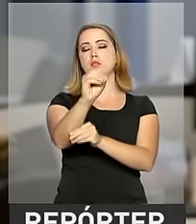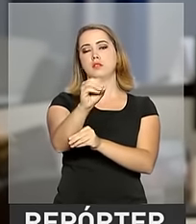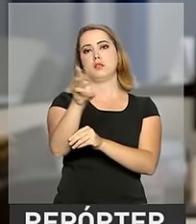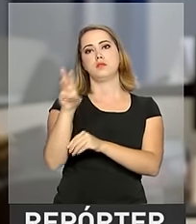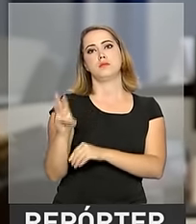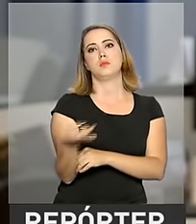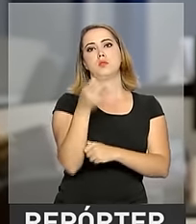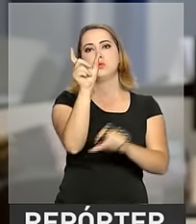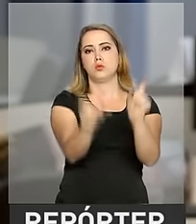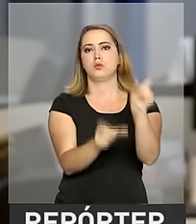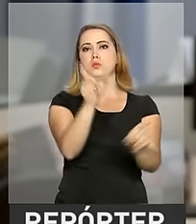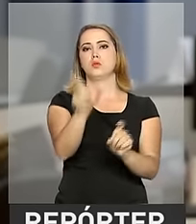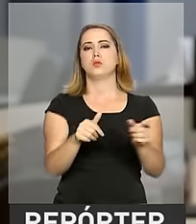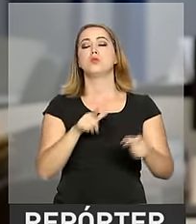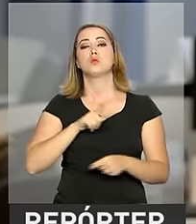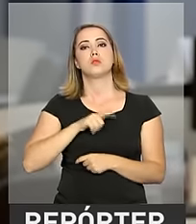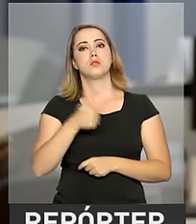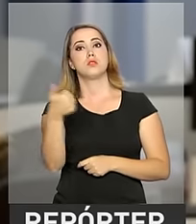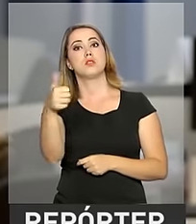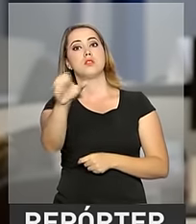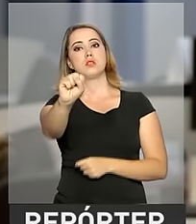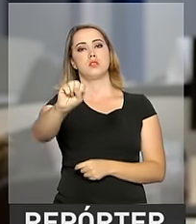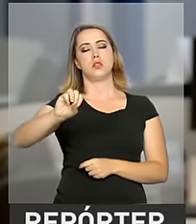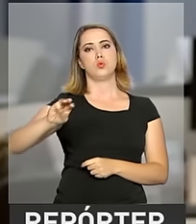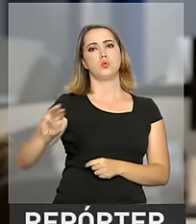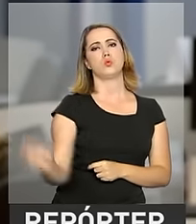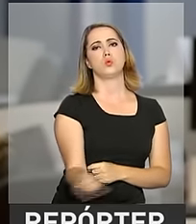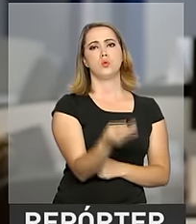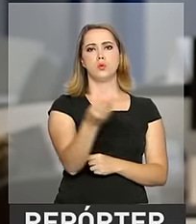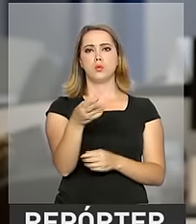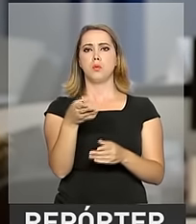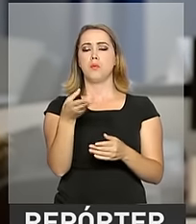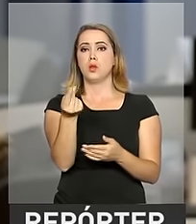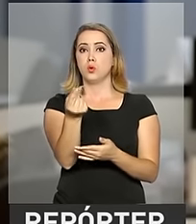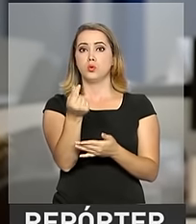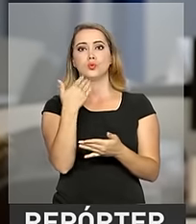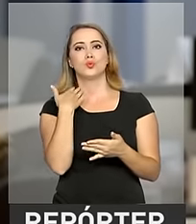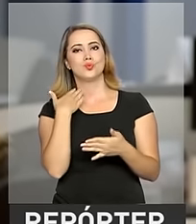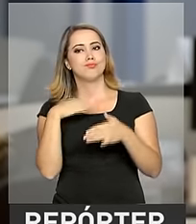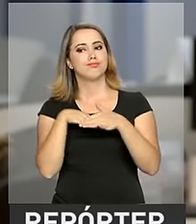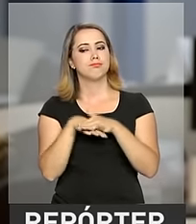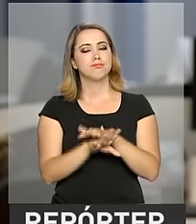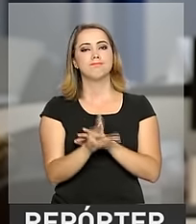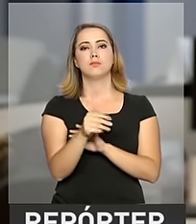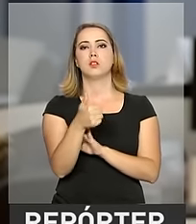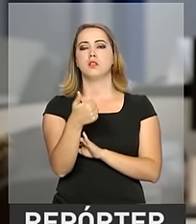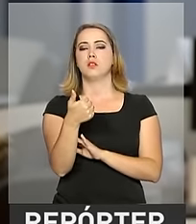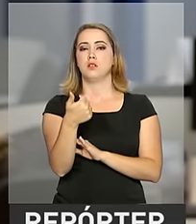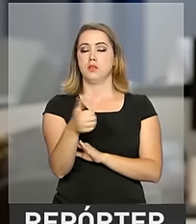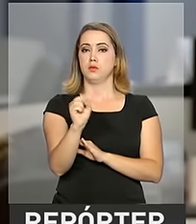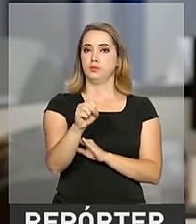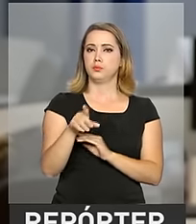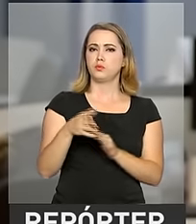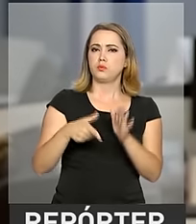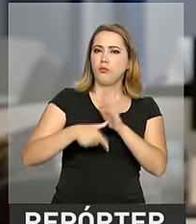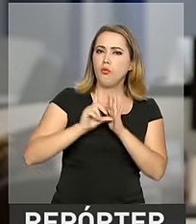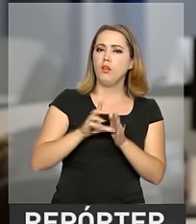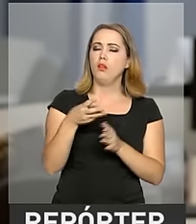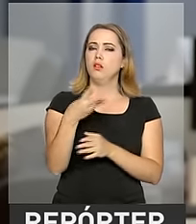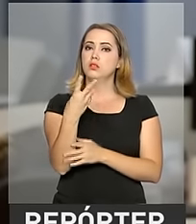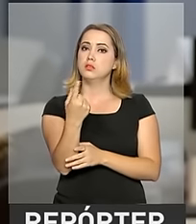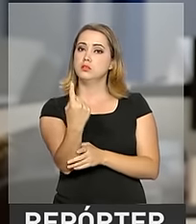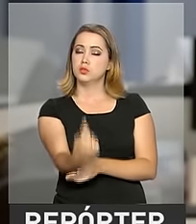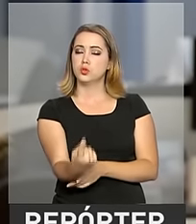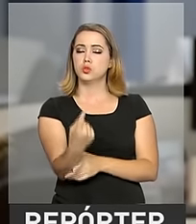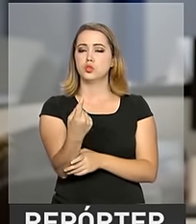trabalhadores, titulares de 18 milhões e 600 mil contas do FGTS, que ficaram inativas antes de 31 de dezembro de